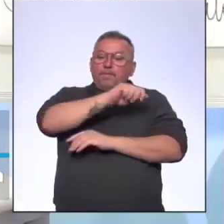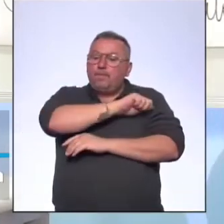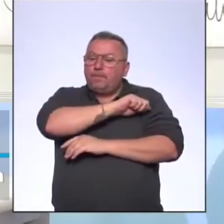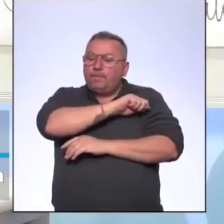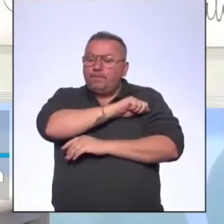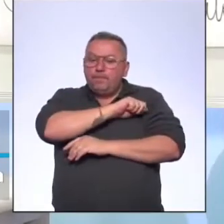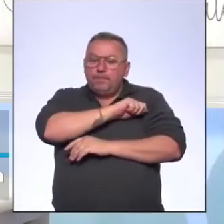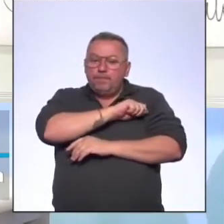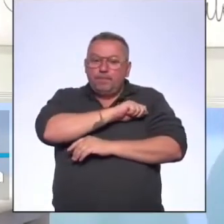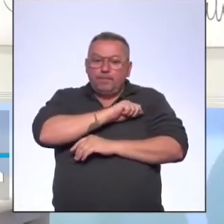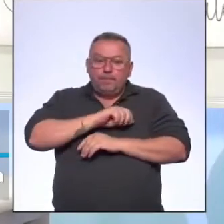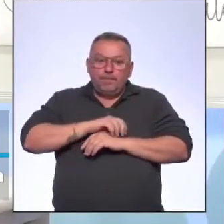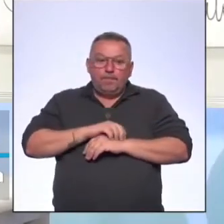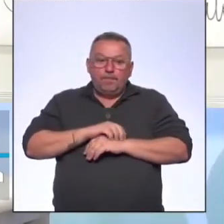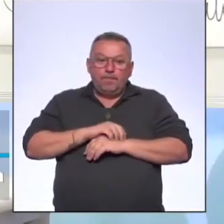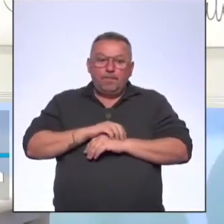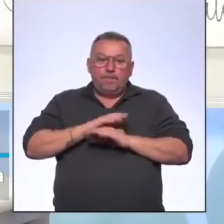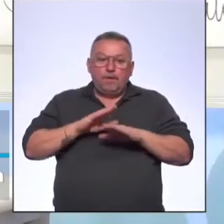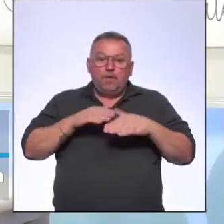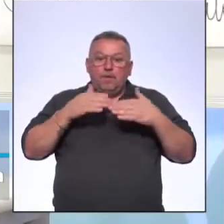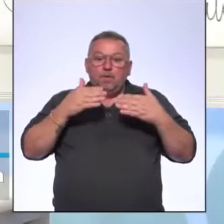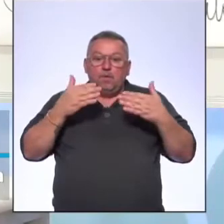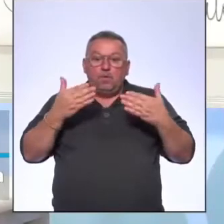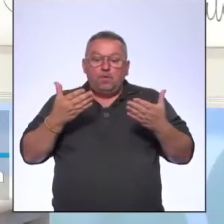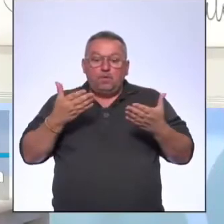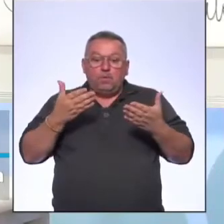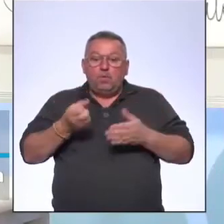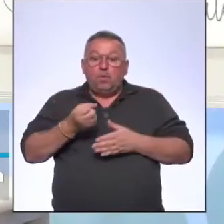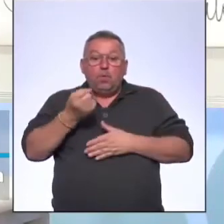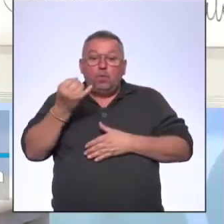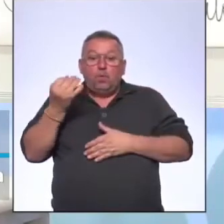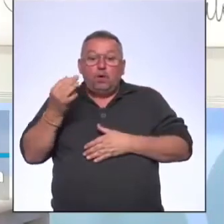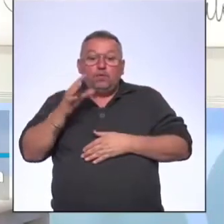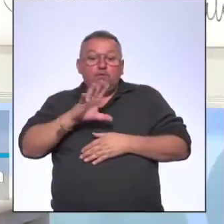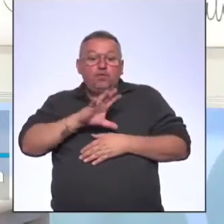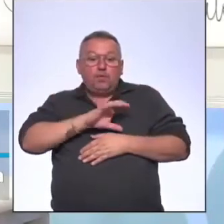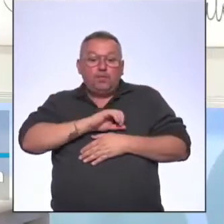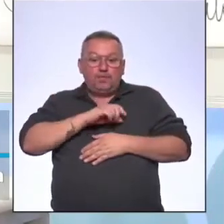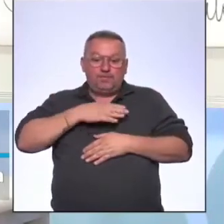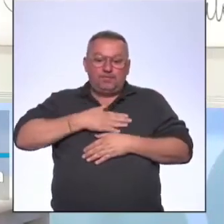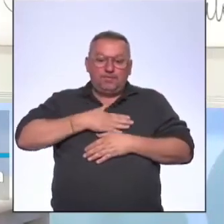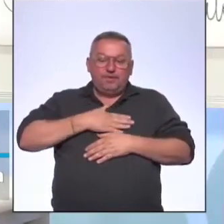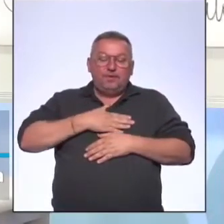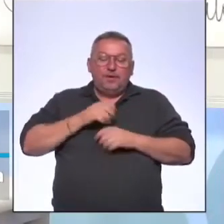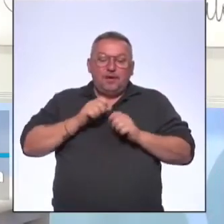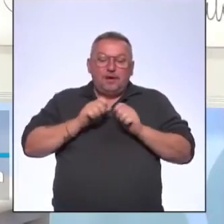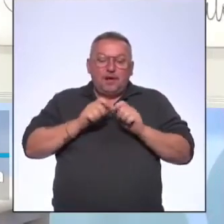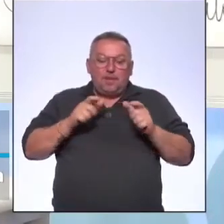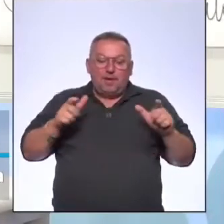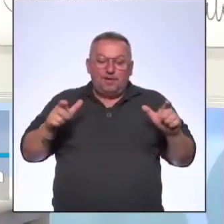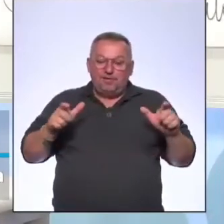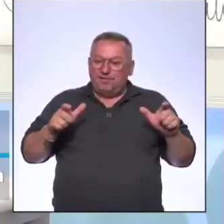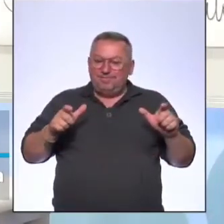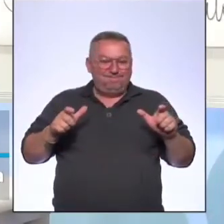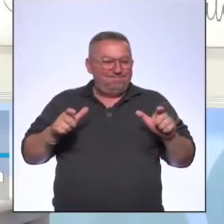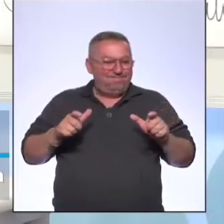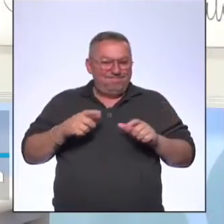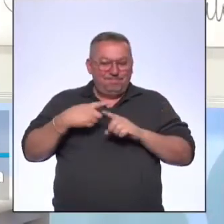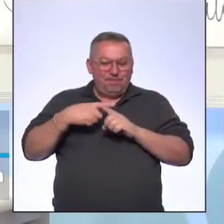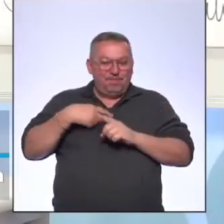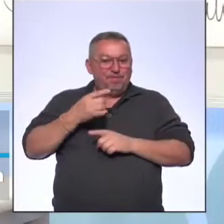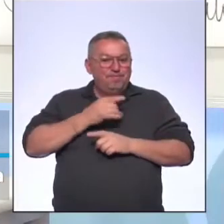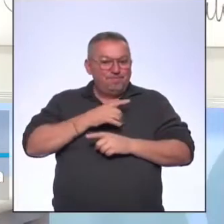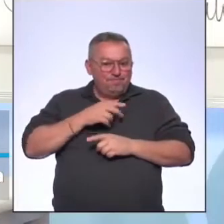dela qual era o grau de amor que eles tinham pela gramática, né? Então, eu não fiz essa pergunta assim, porque eu fiquei com medo